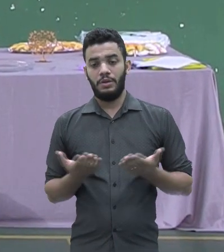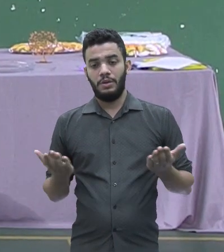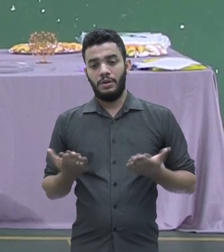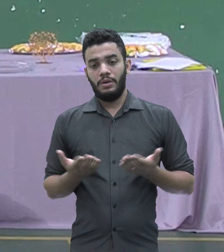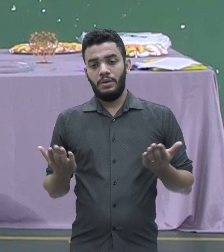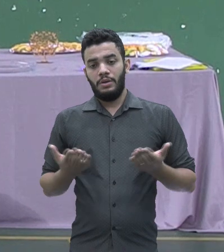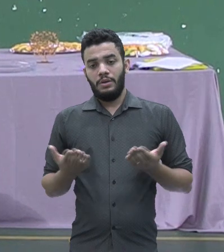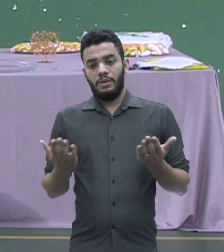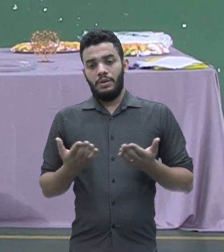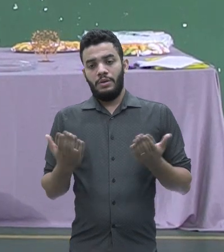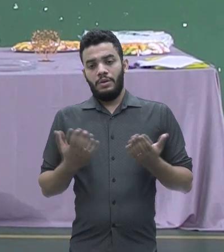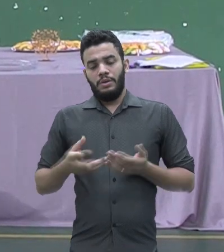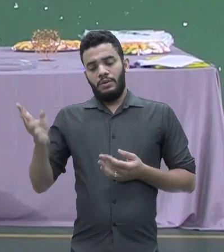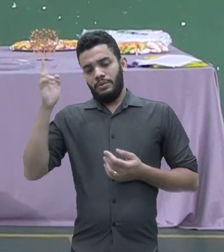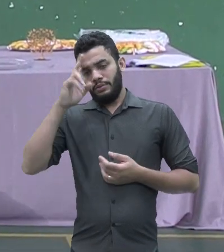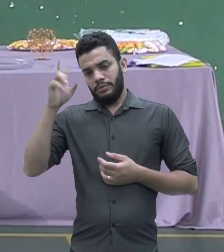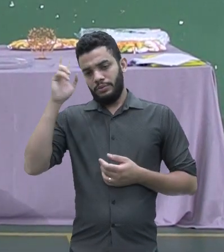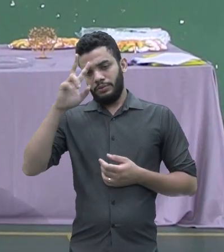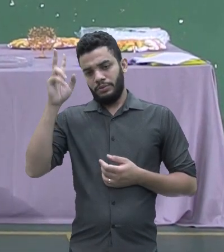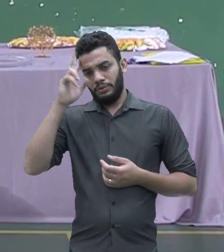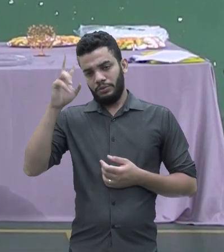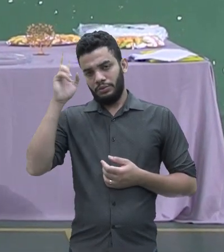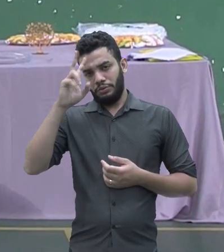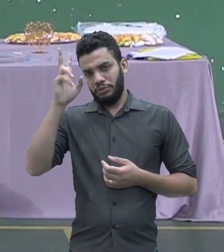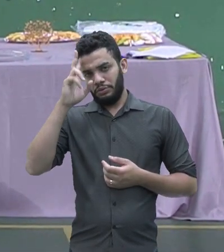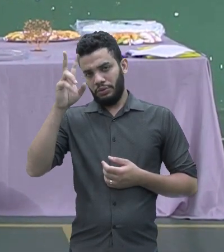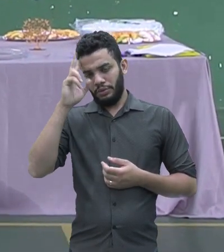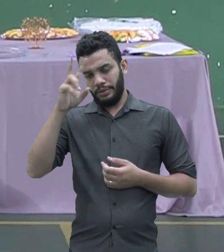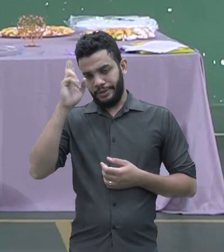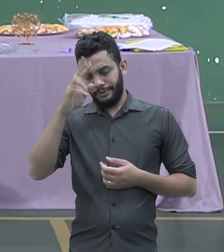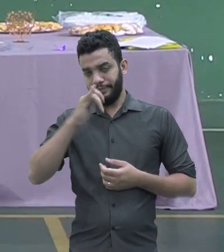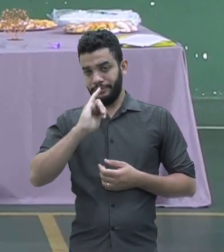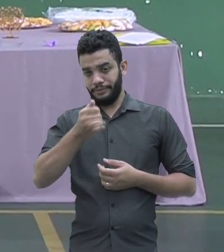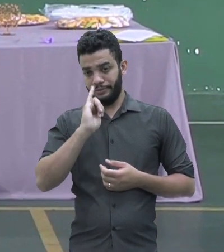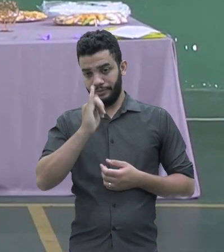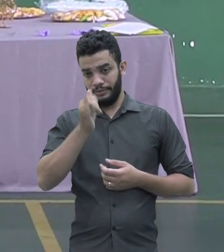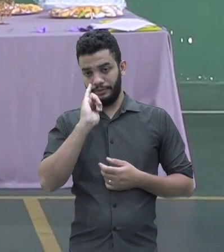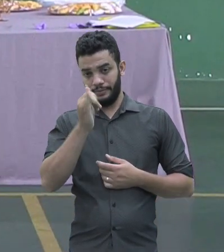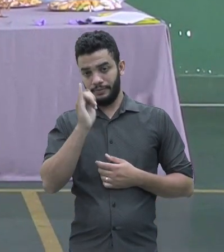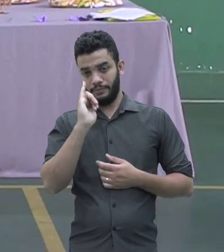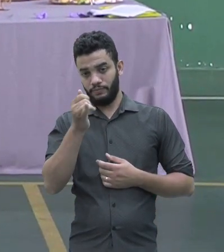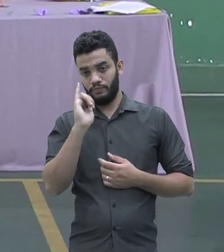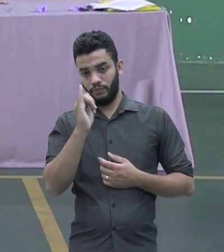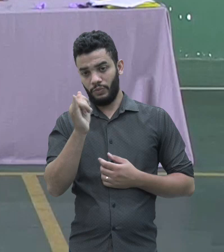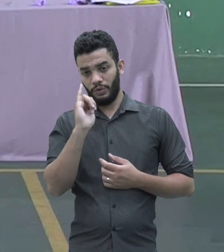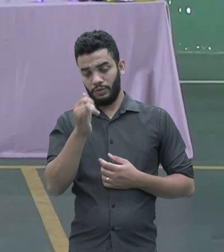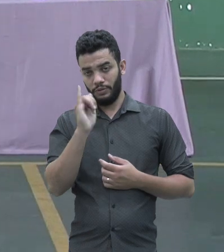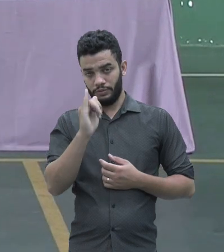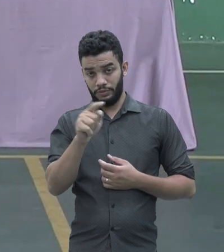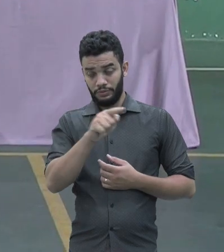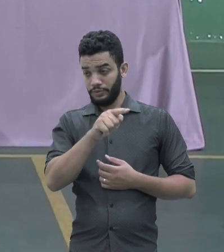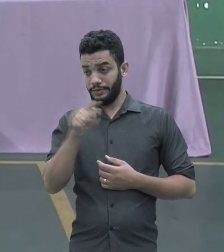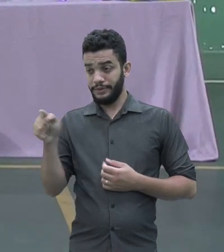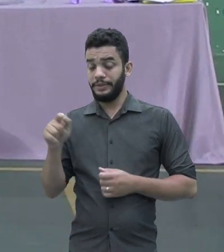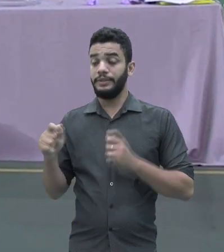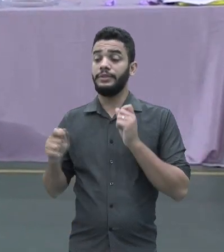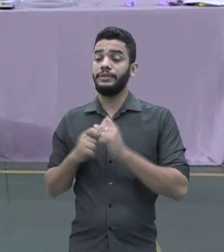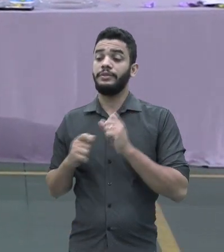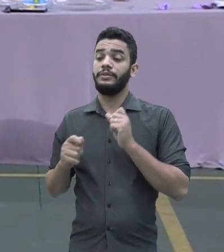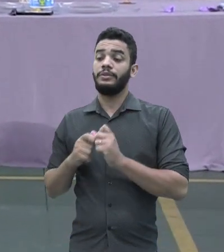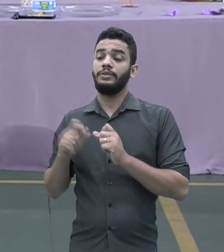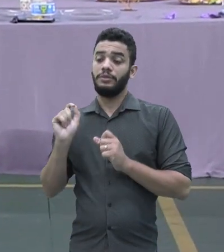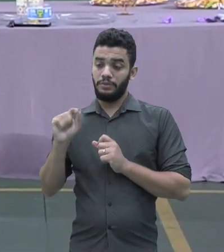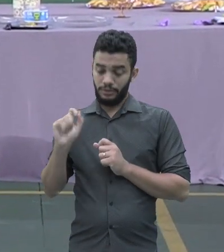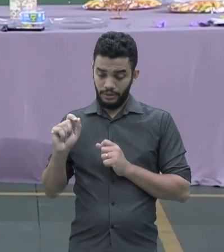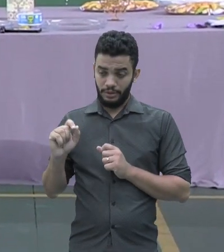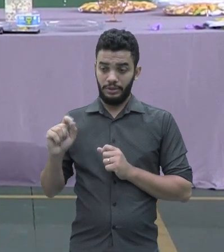do contente e a partir dessa história eu quero que vocês também relatem as experiências de